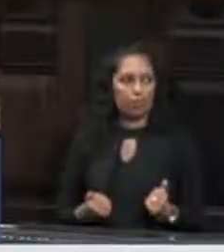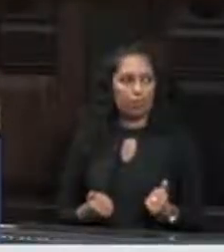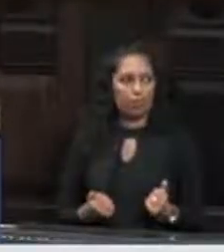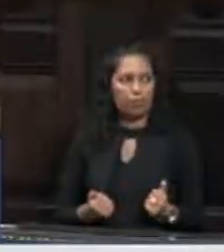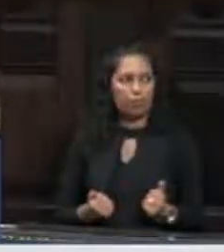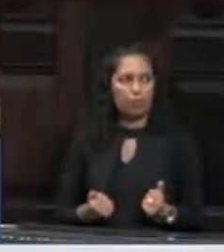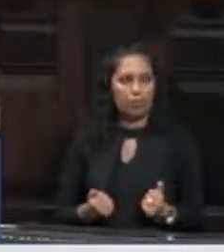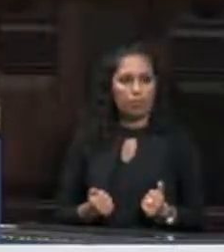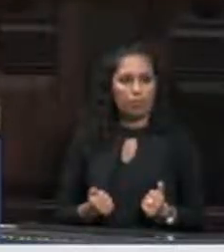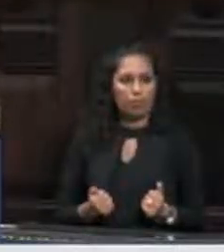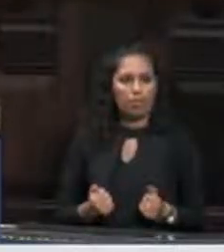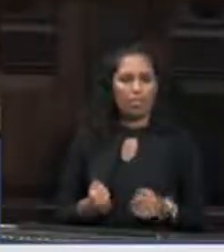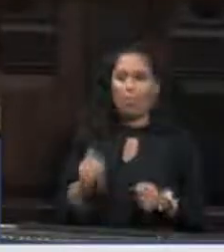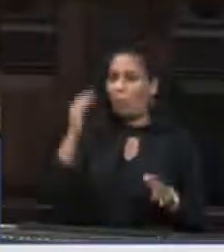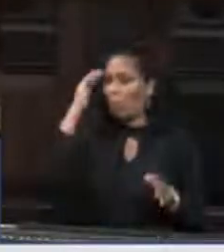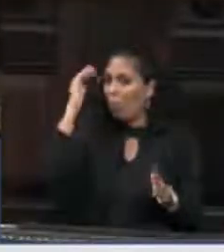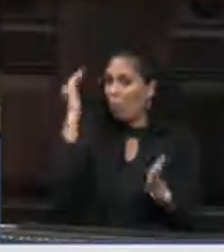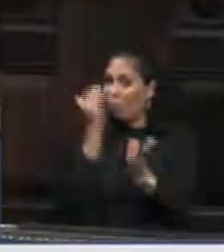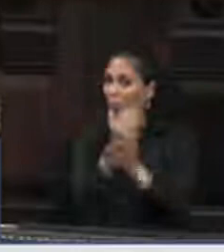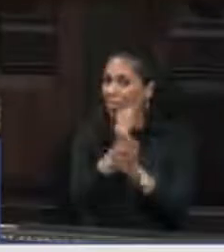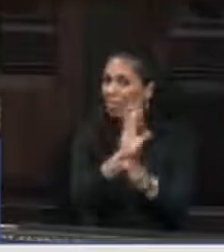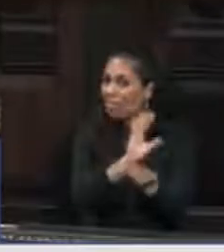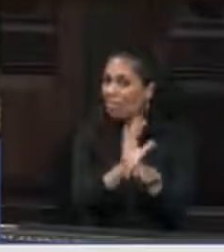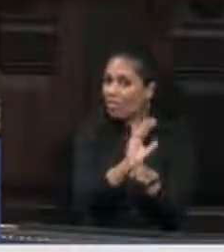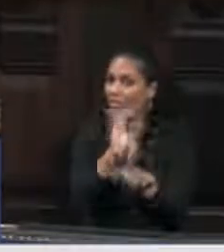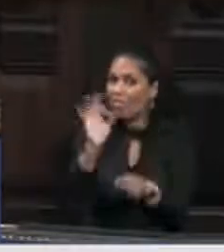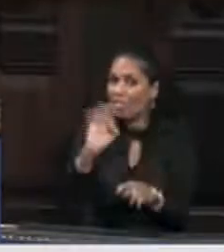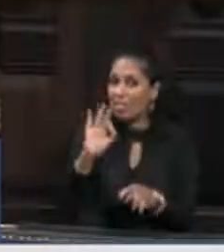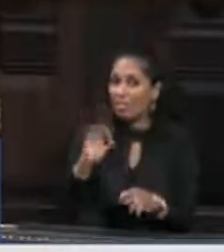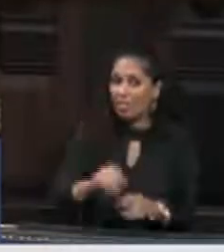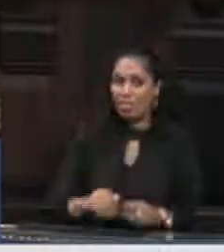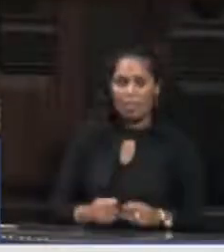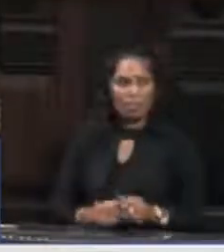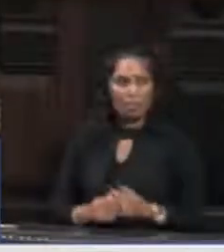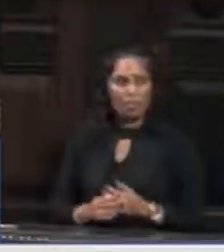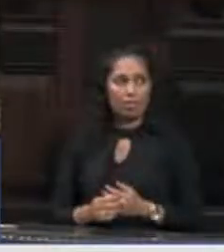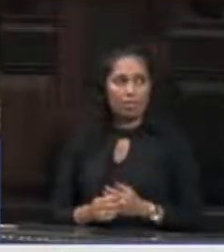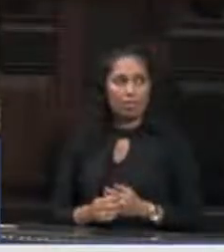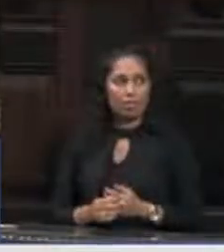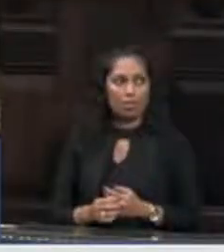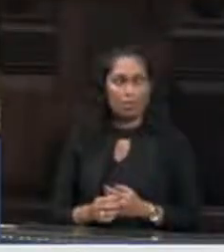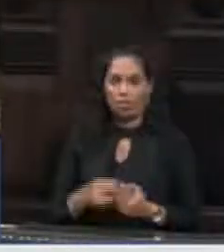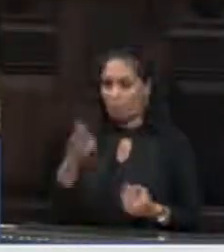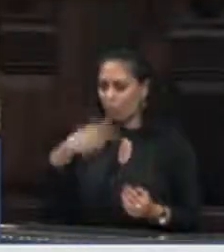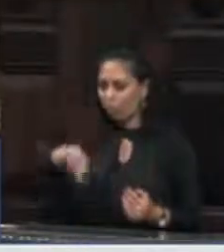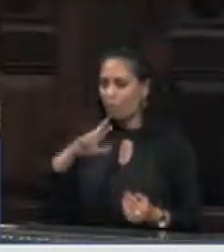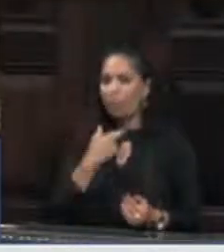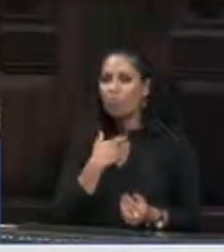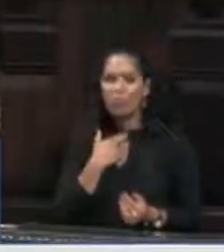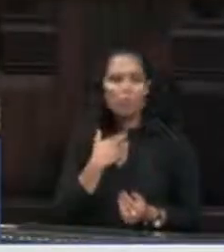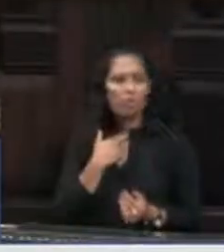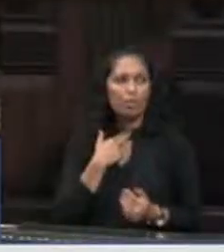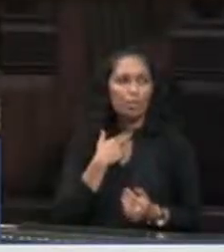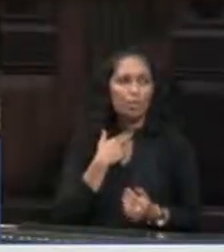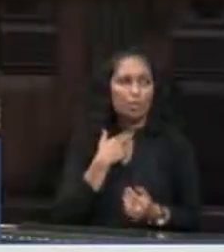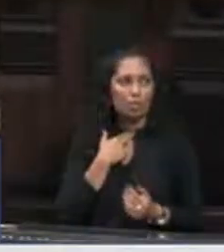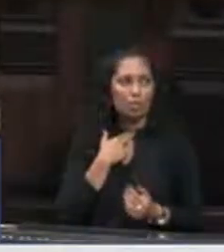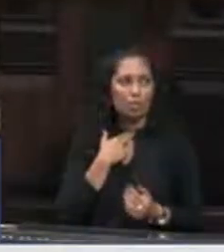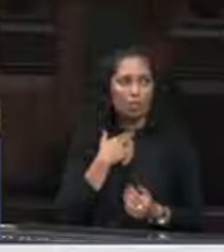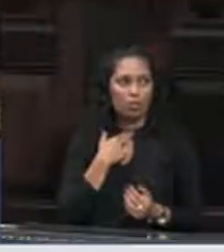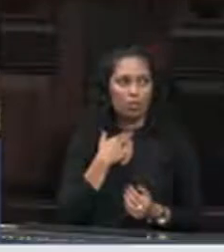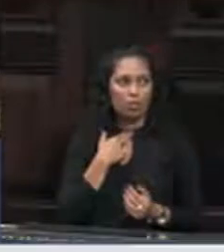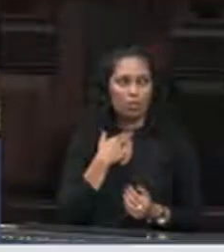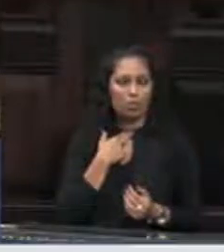é matéria constitucional, está inscrita na Carta Magna. Assim como a gente não pode, apenas no exercício